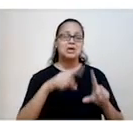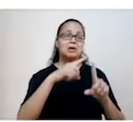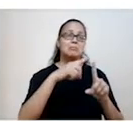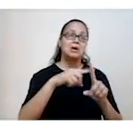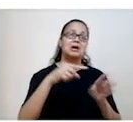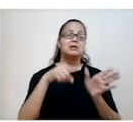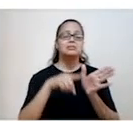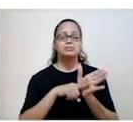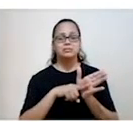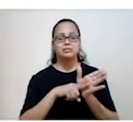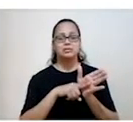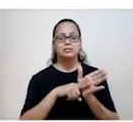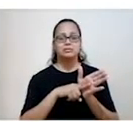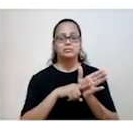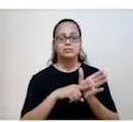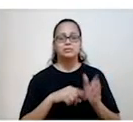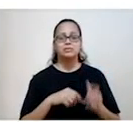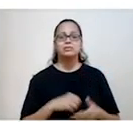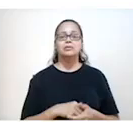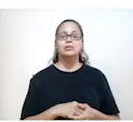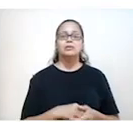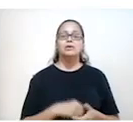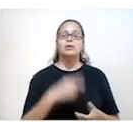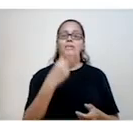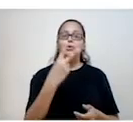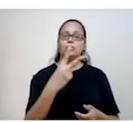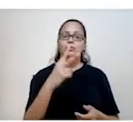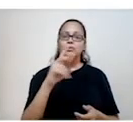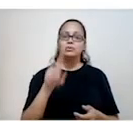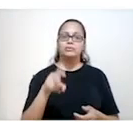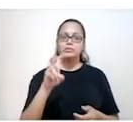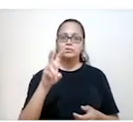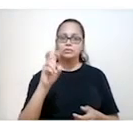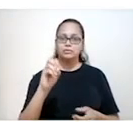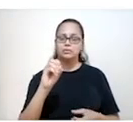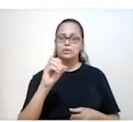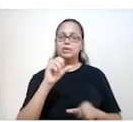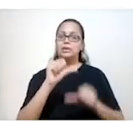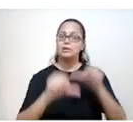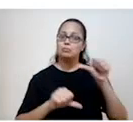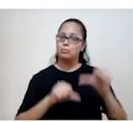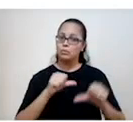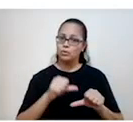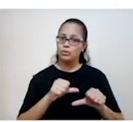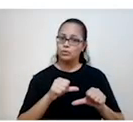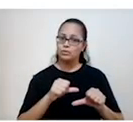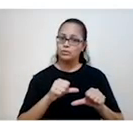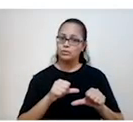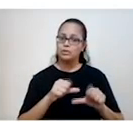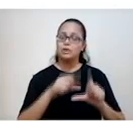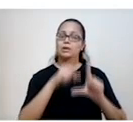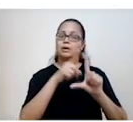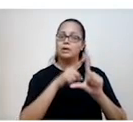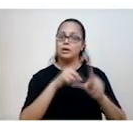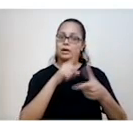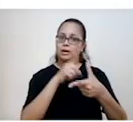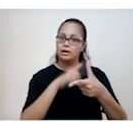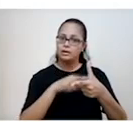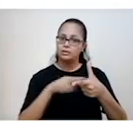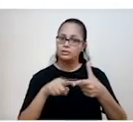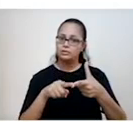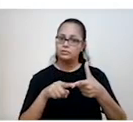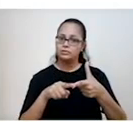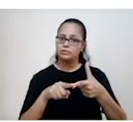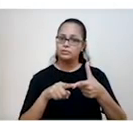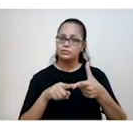Aí, esse 2,50 que está aqui, ele vai passar para baixo. Então, ó, ele saiu aqui de trás, veio para baixo,